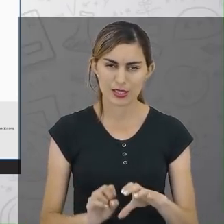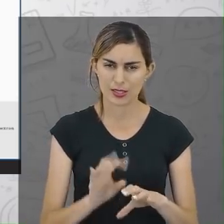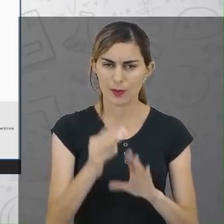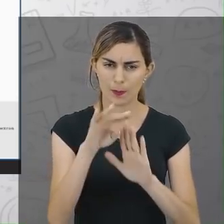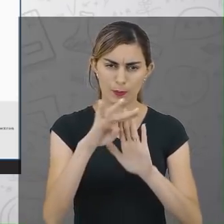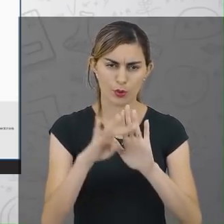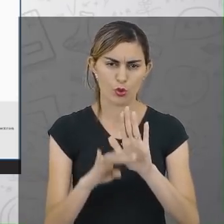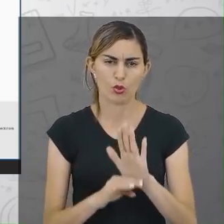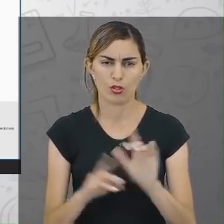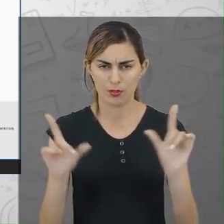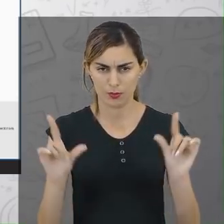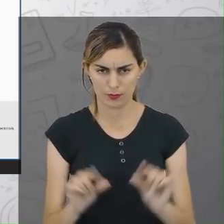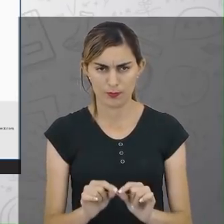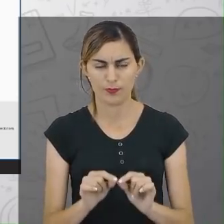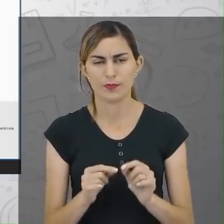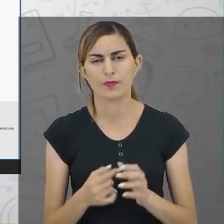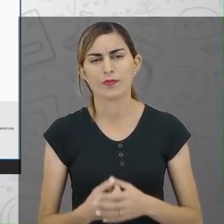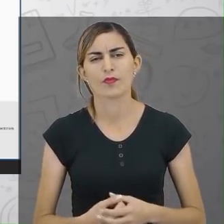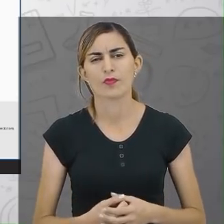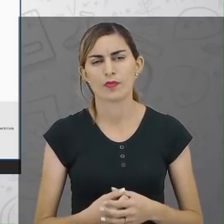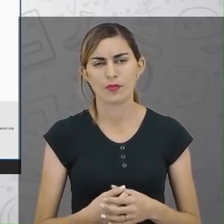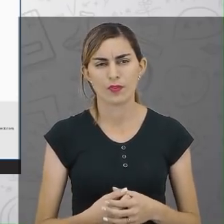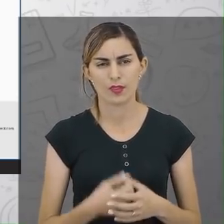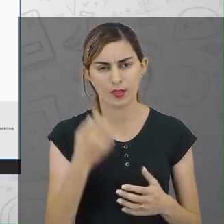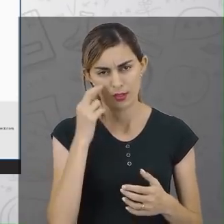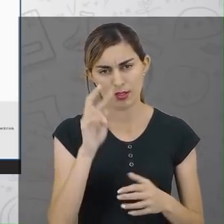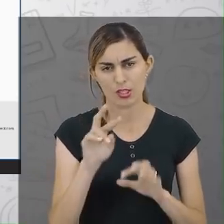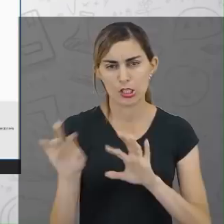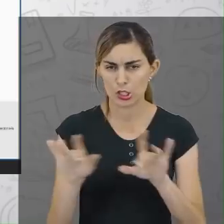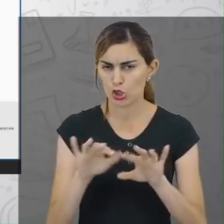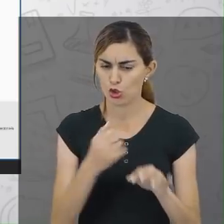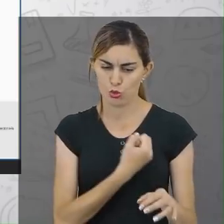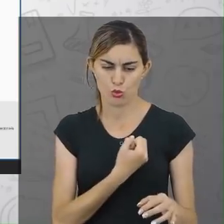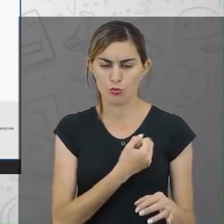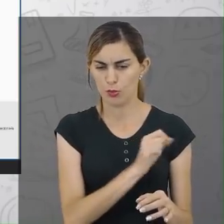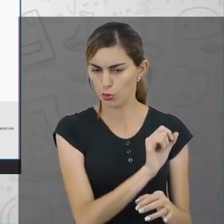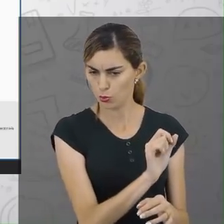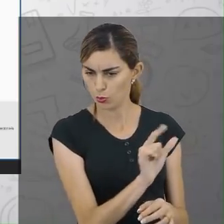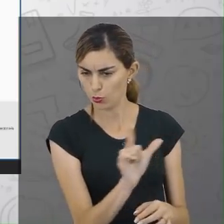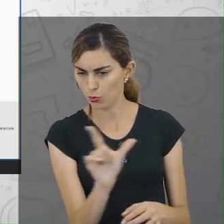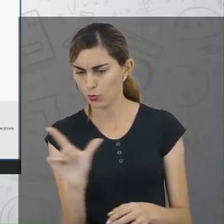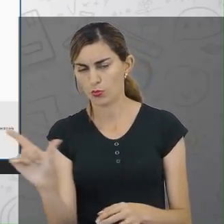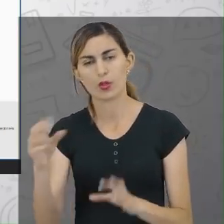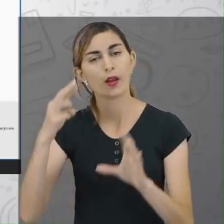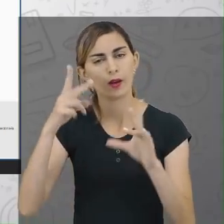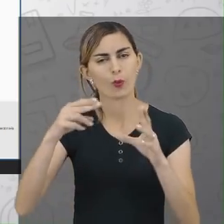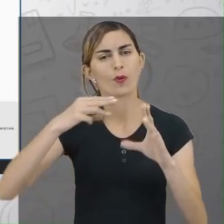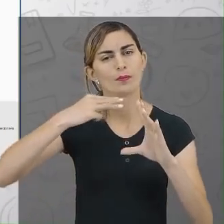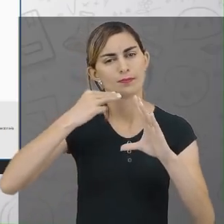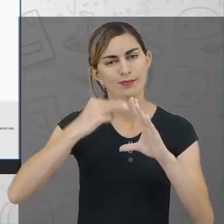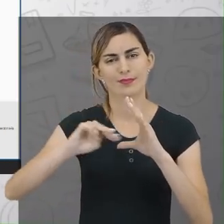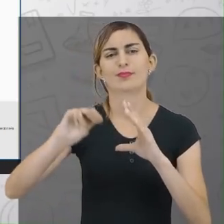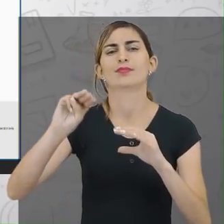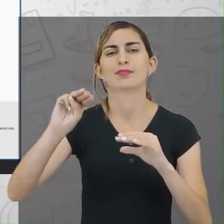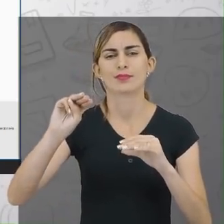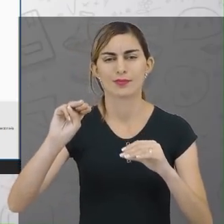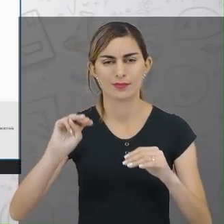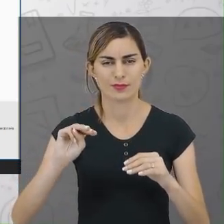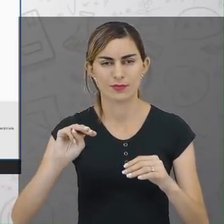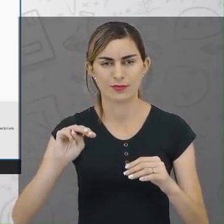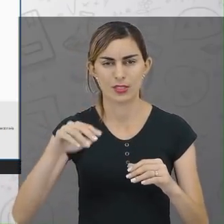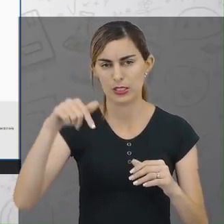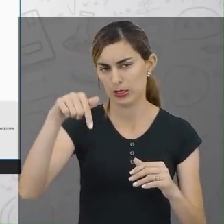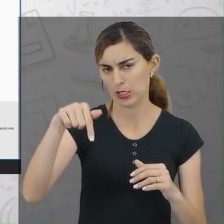saída dos programas do Portugal Studio. Vamos ver. Digite um número inteiro, exatamente a mensagem de saída. Vou